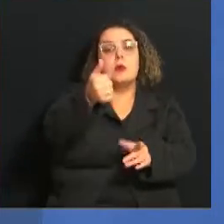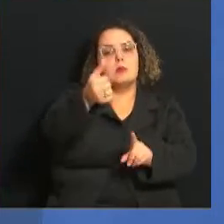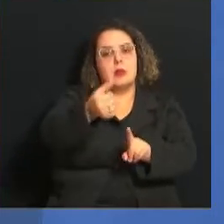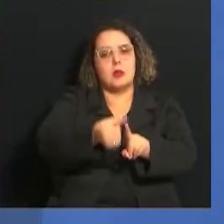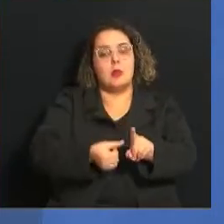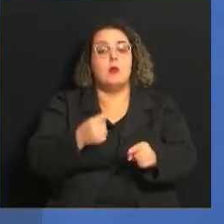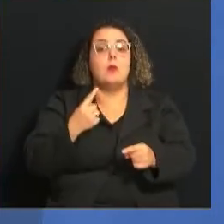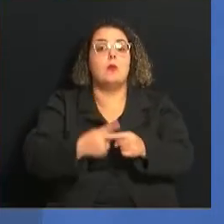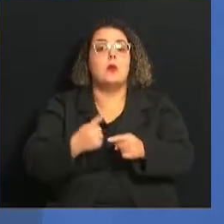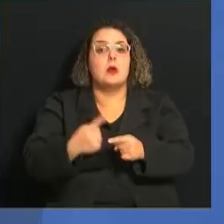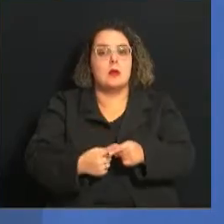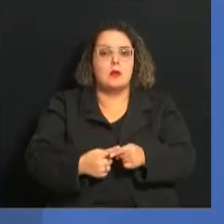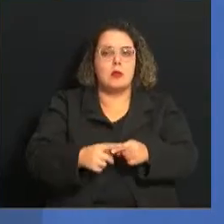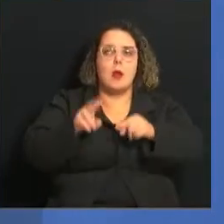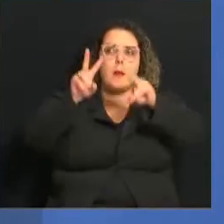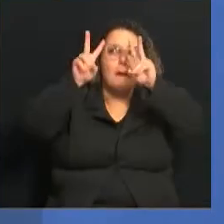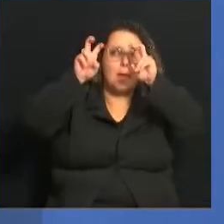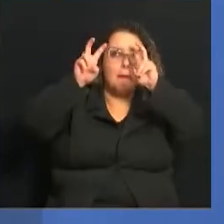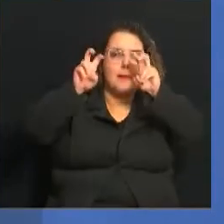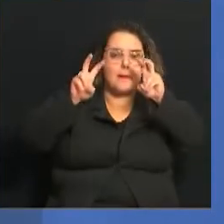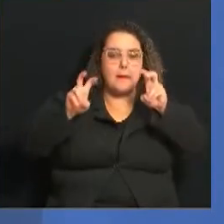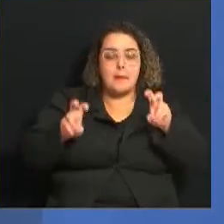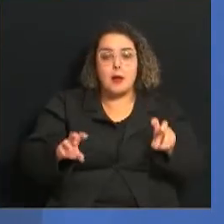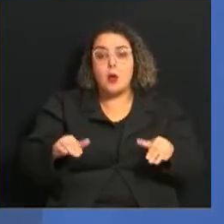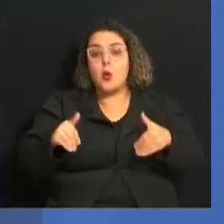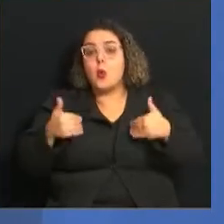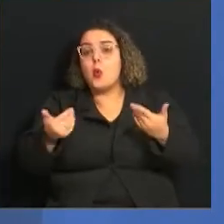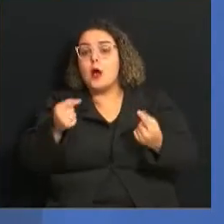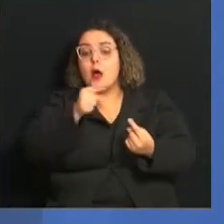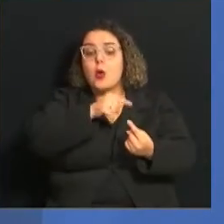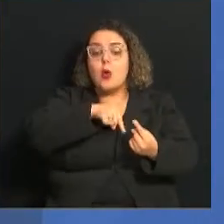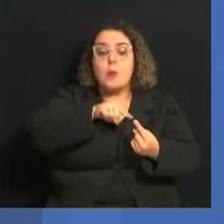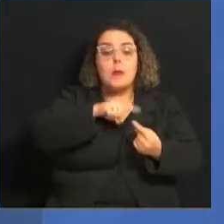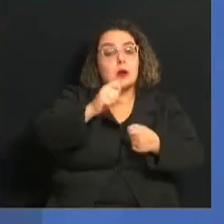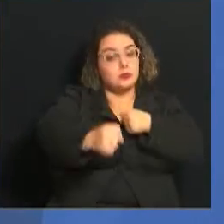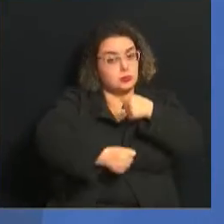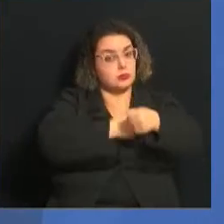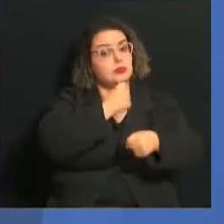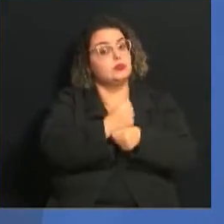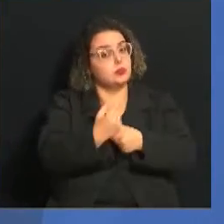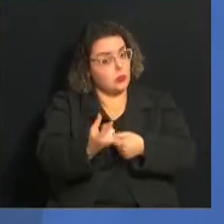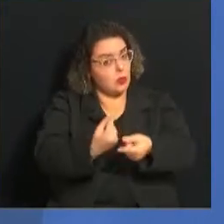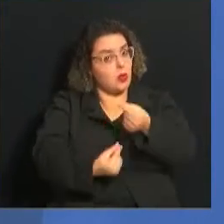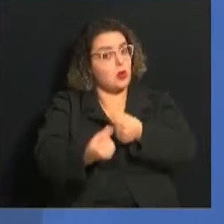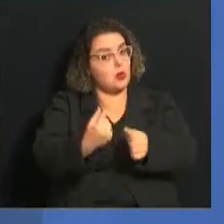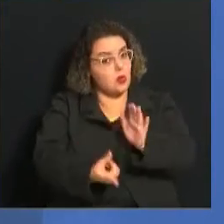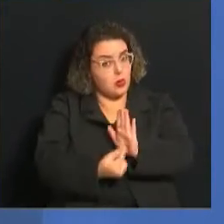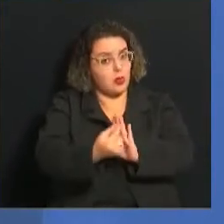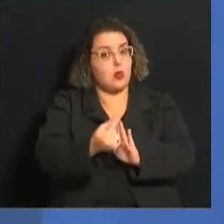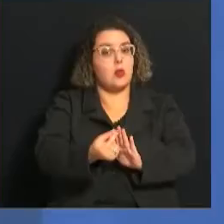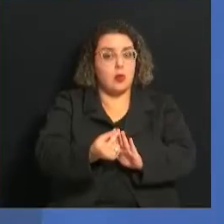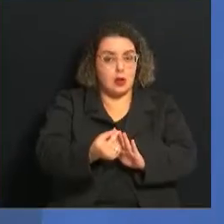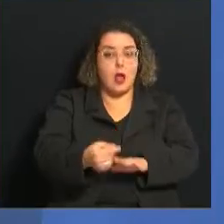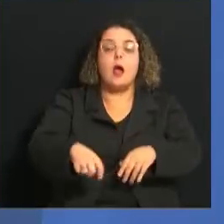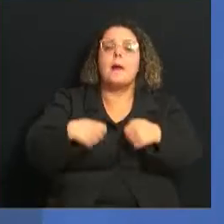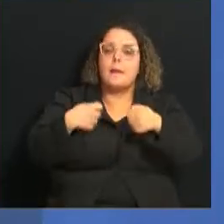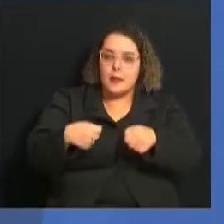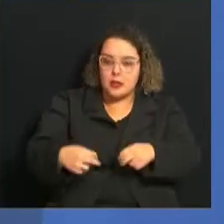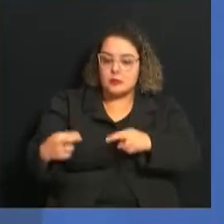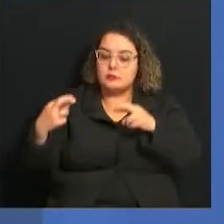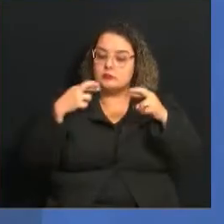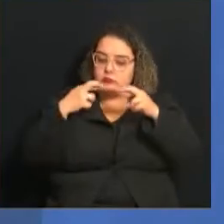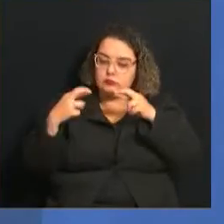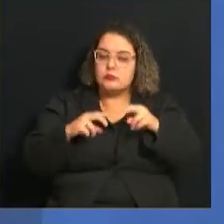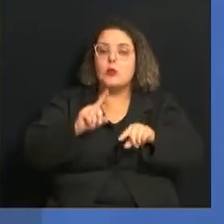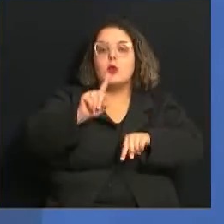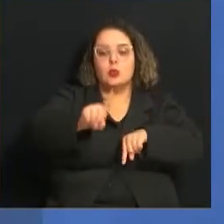vai trazer quais são as metas do orçamento do ano que vem. E o orçamento, obrigatoriamente, será analisado no